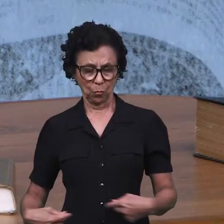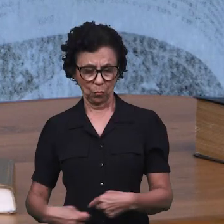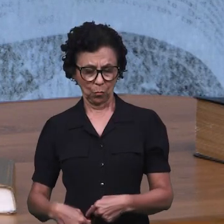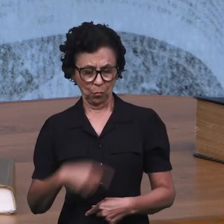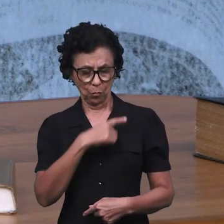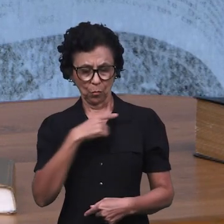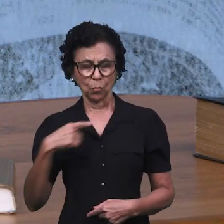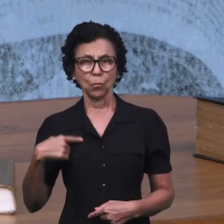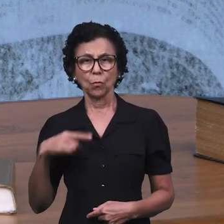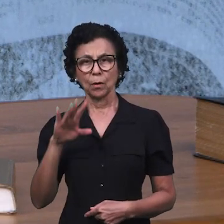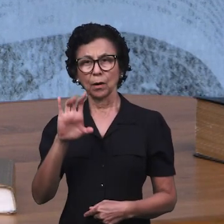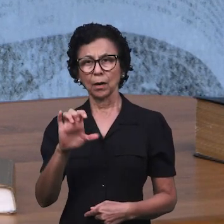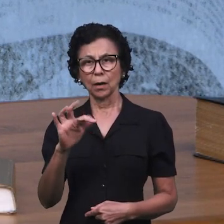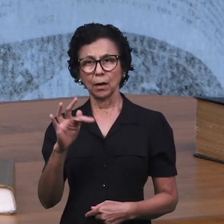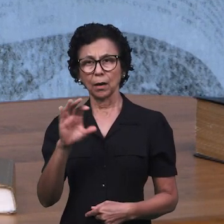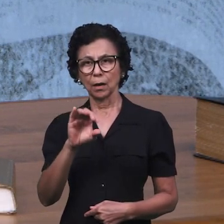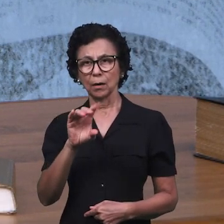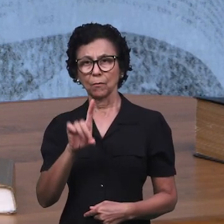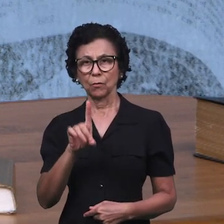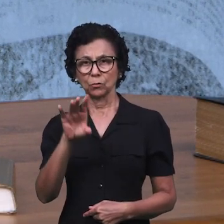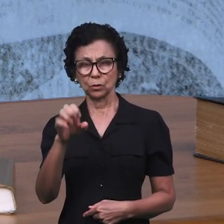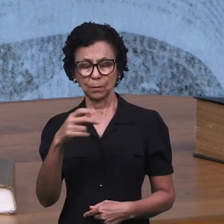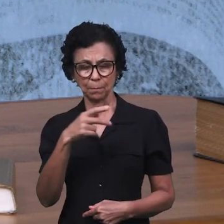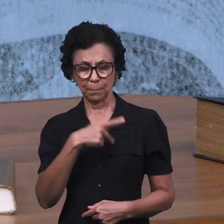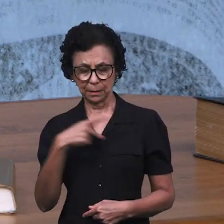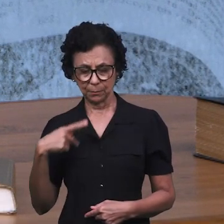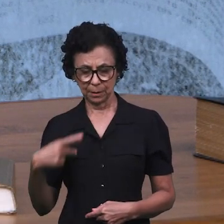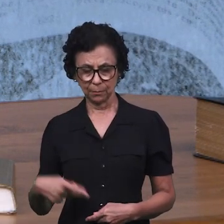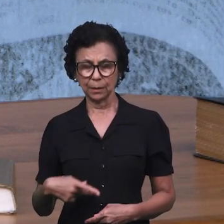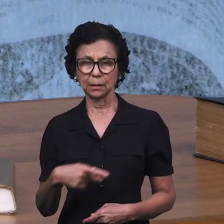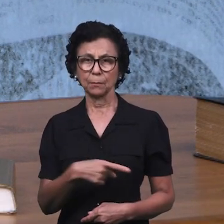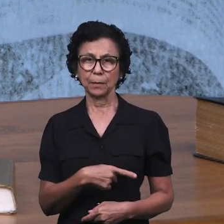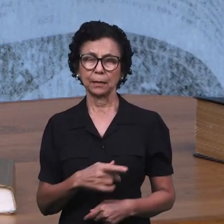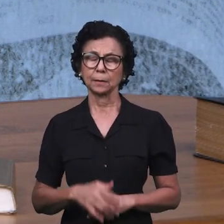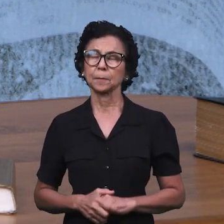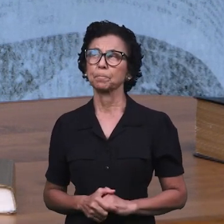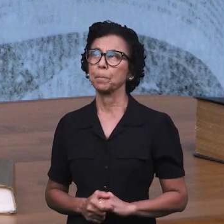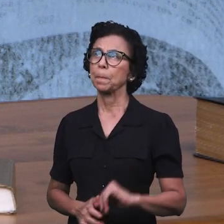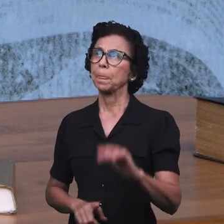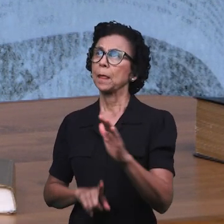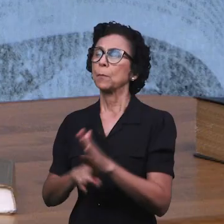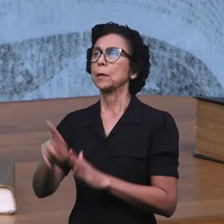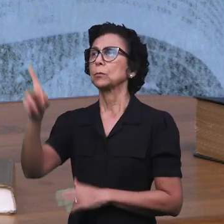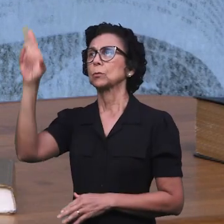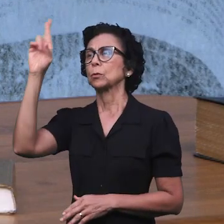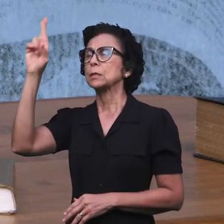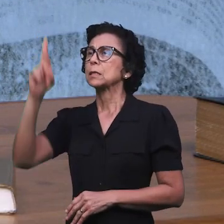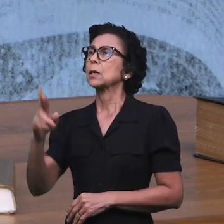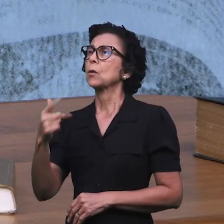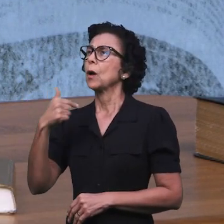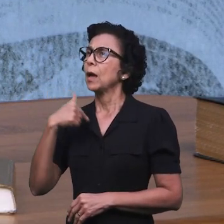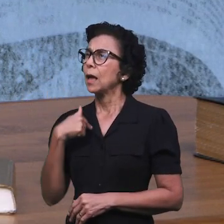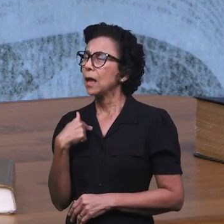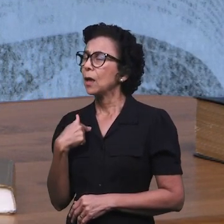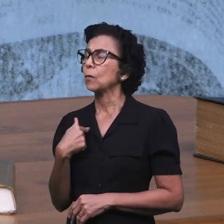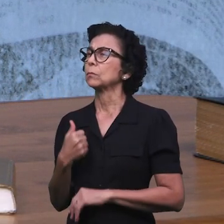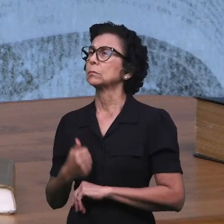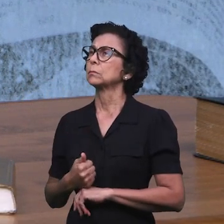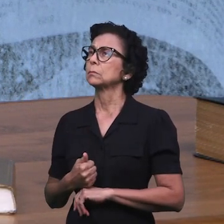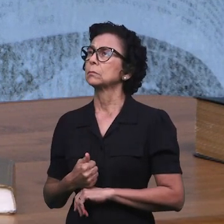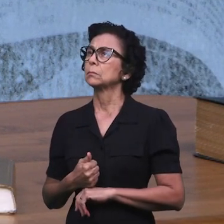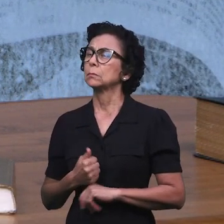Então consultou Davi ao Senhor, dizendo: perseguirei eu a esta tropa?